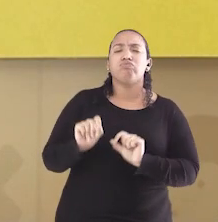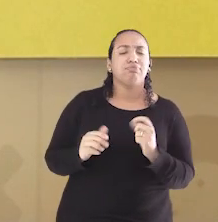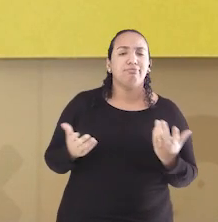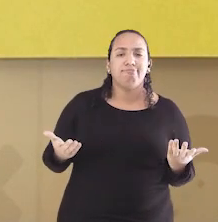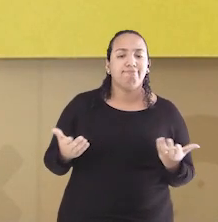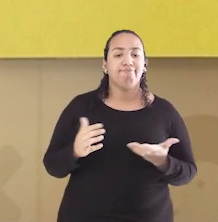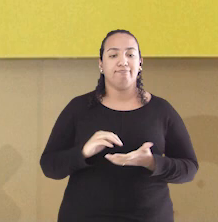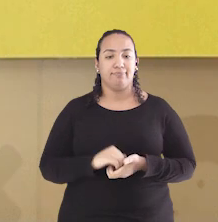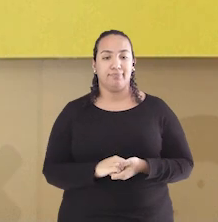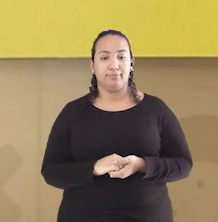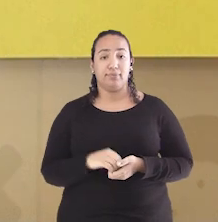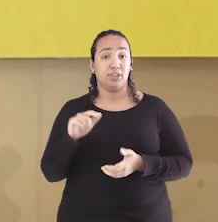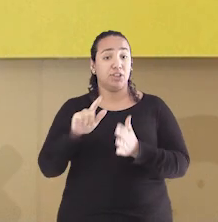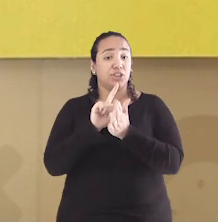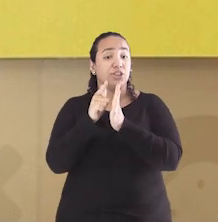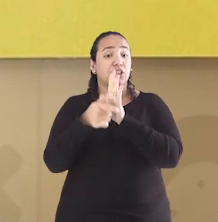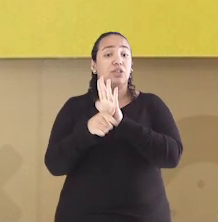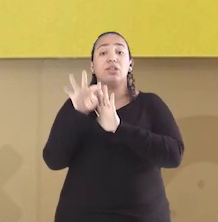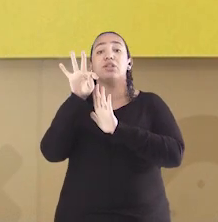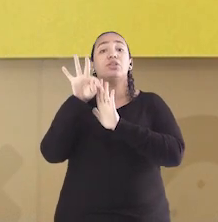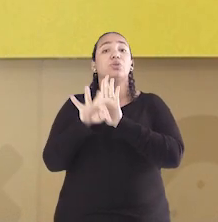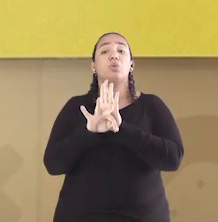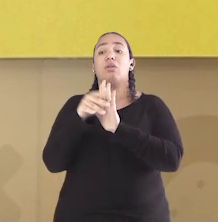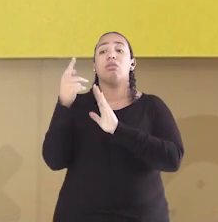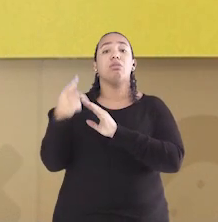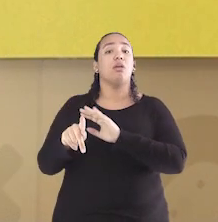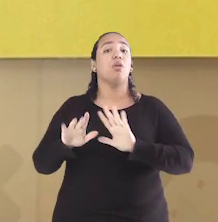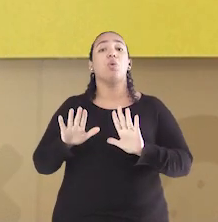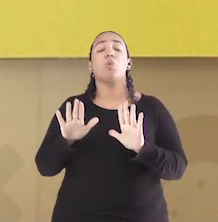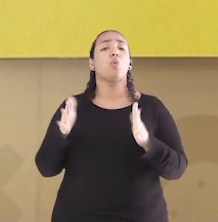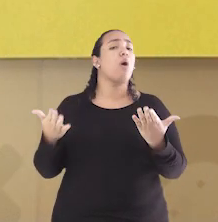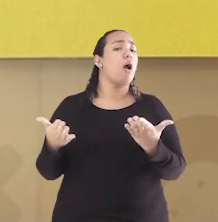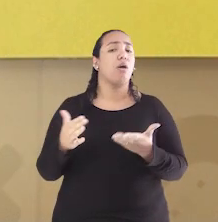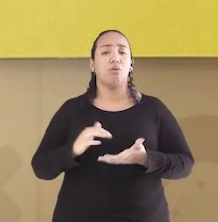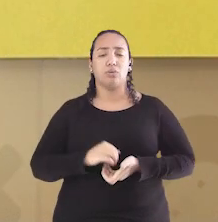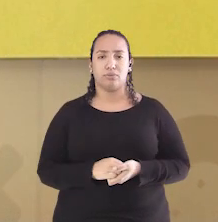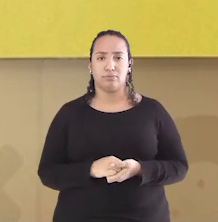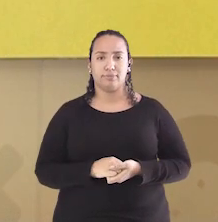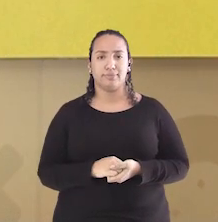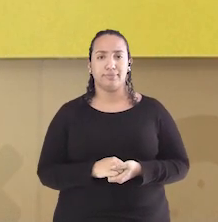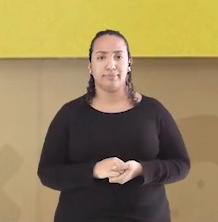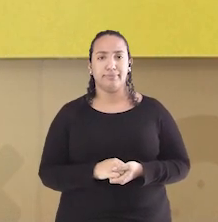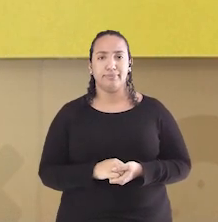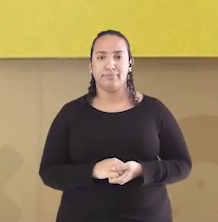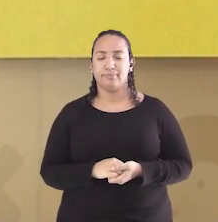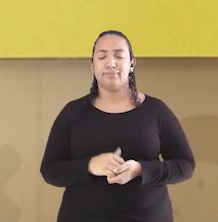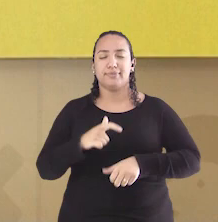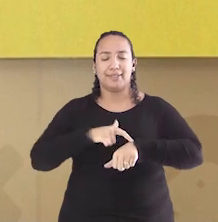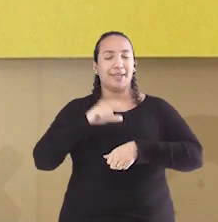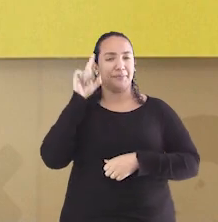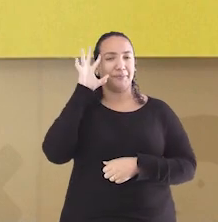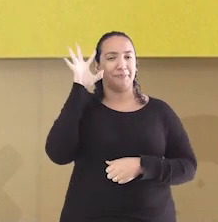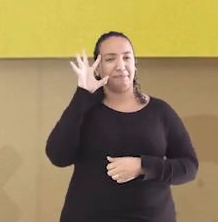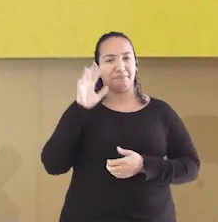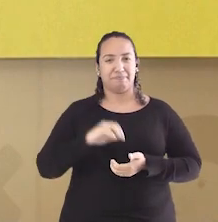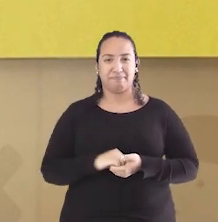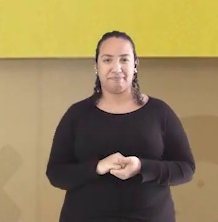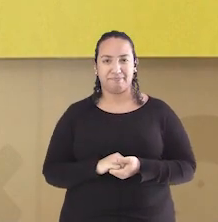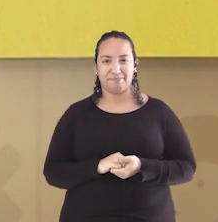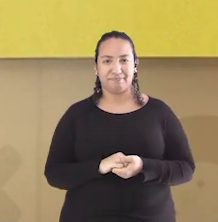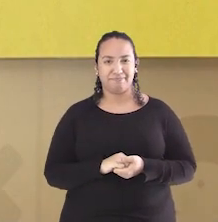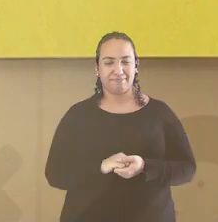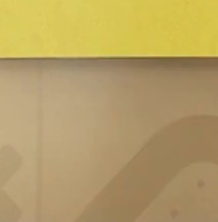aqui? A que gênero textual essa imagem, essa composição, pertence? Um tempinho para